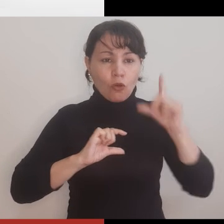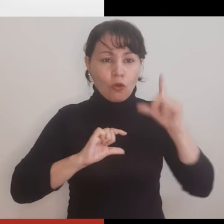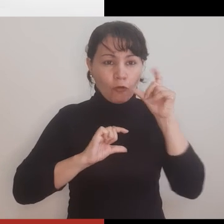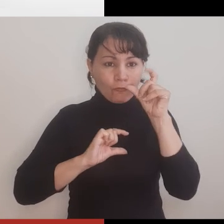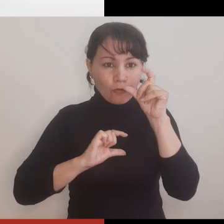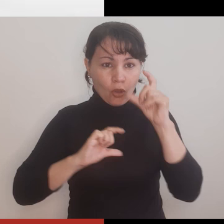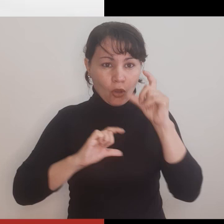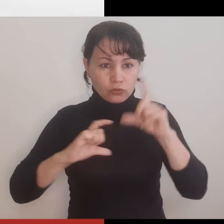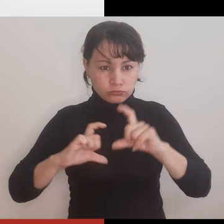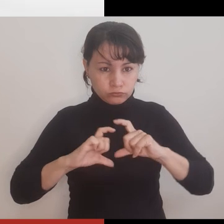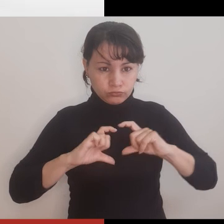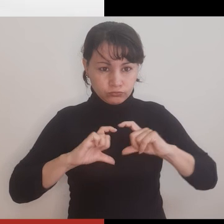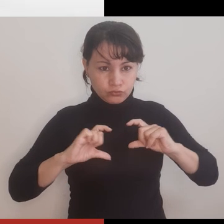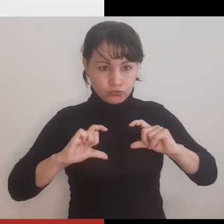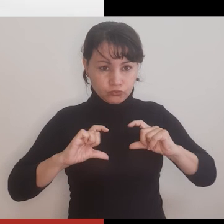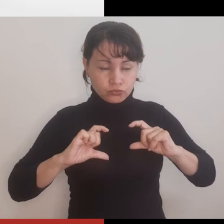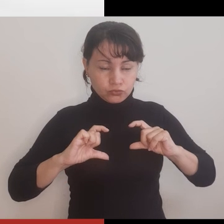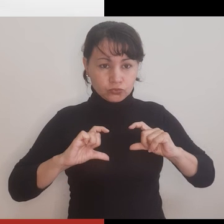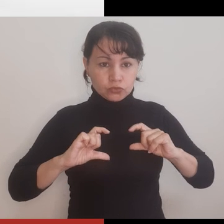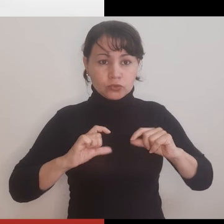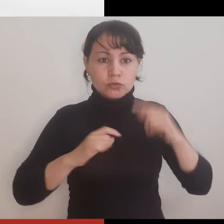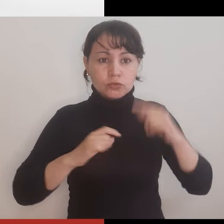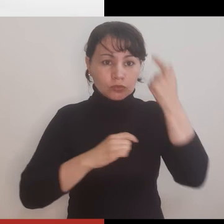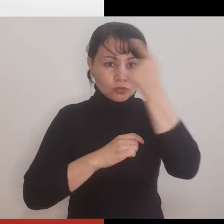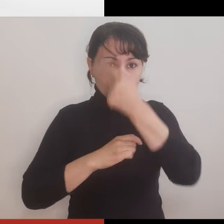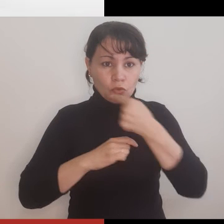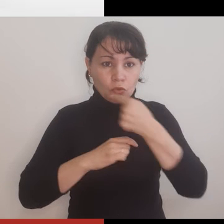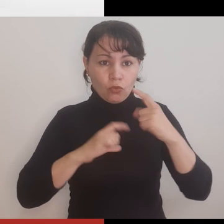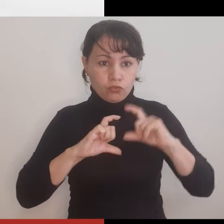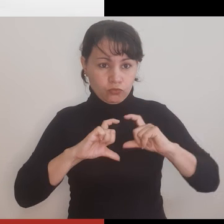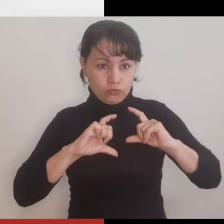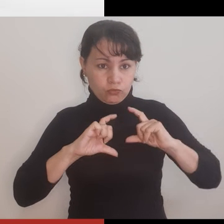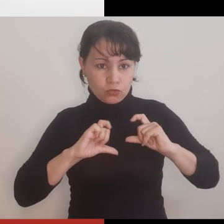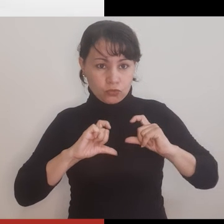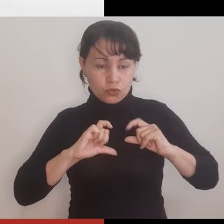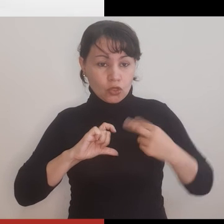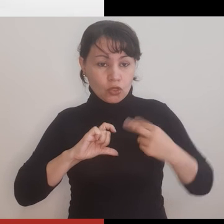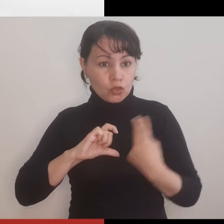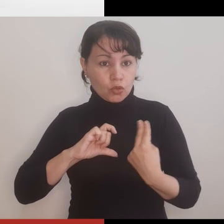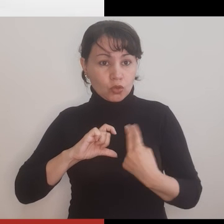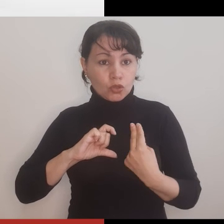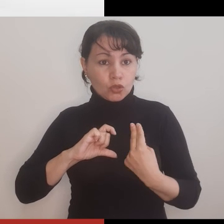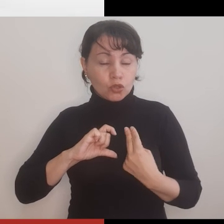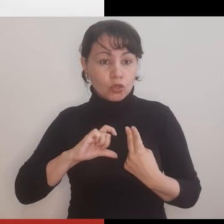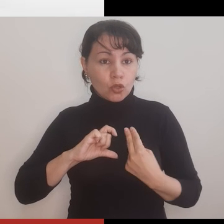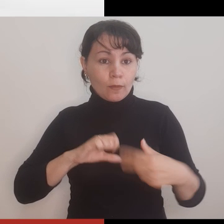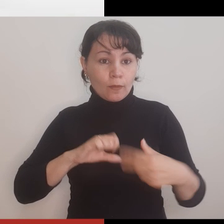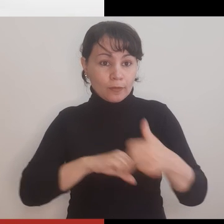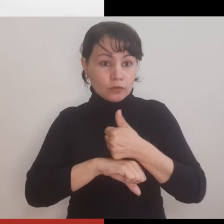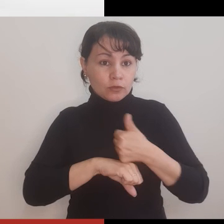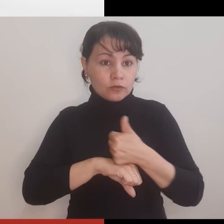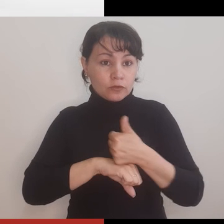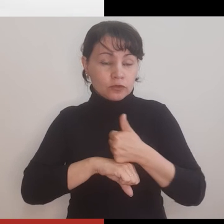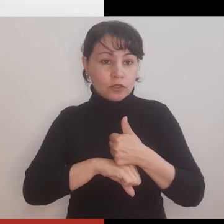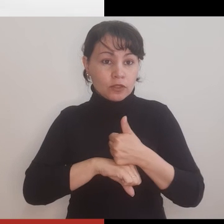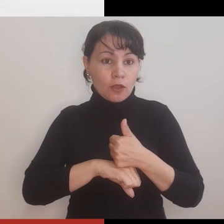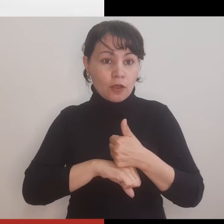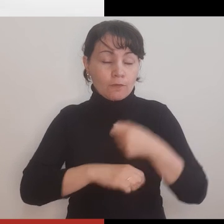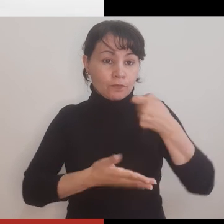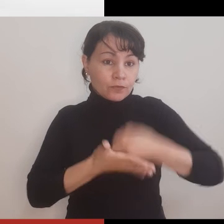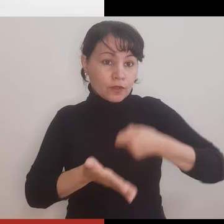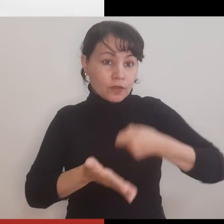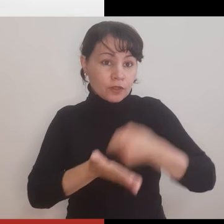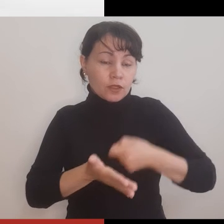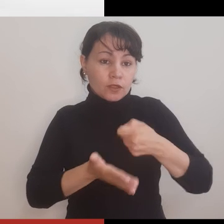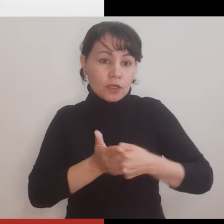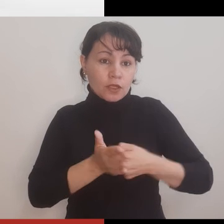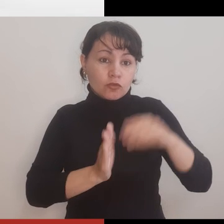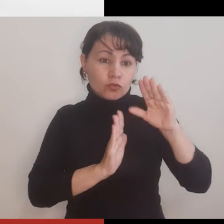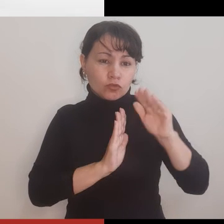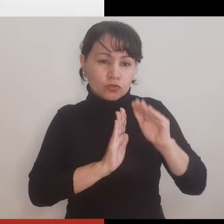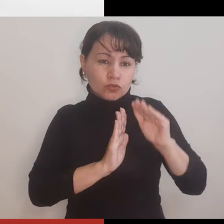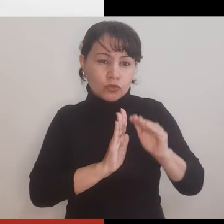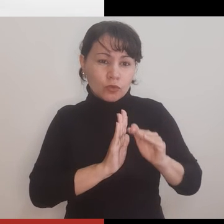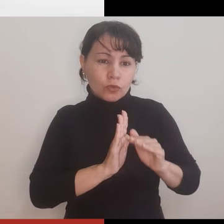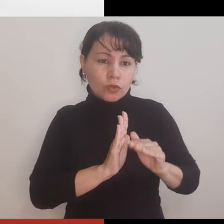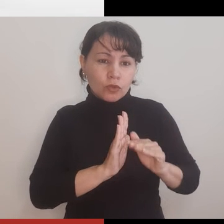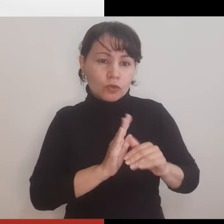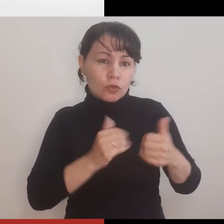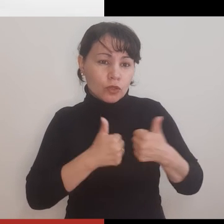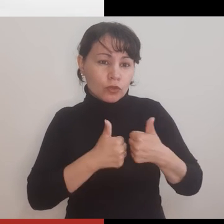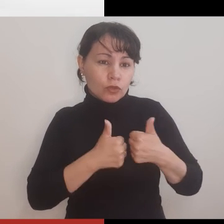fotos de rosto e o nome do profissional, tentando minimizar ali